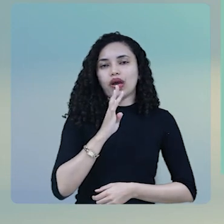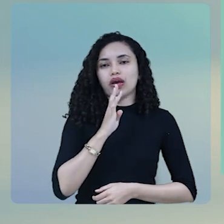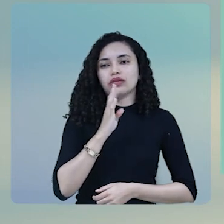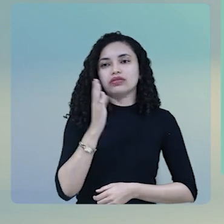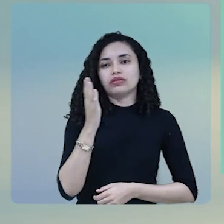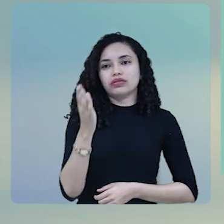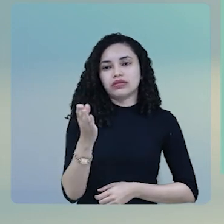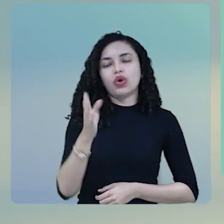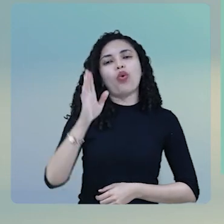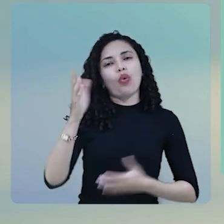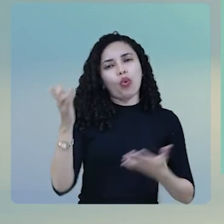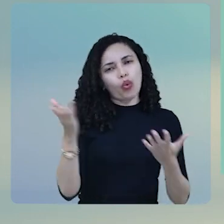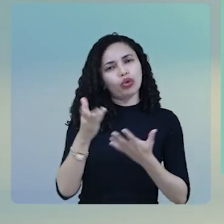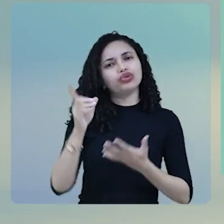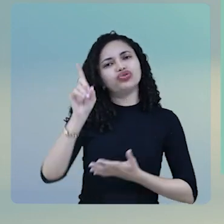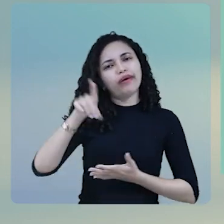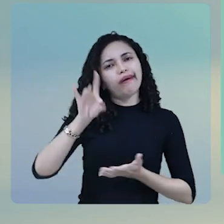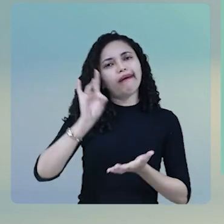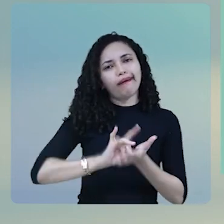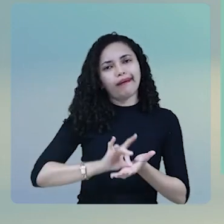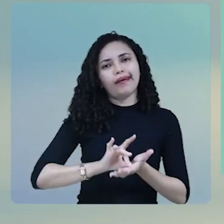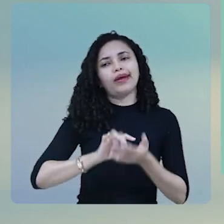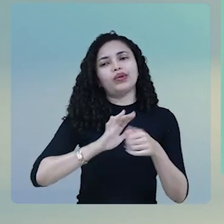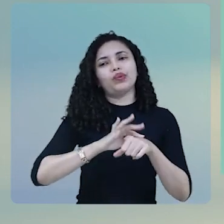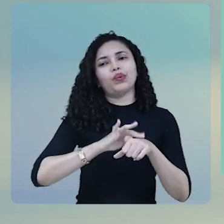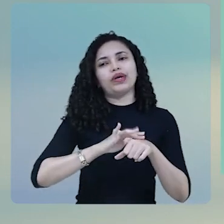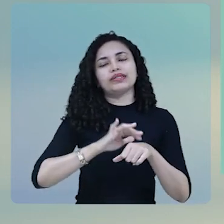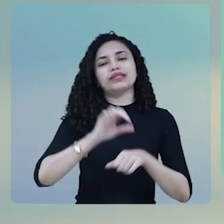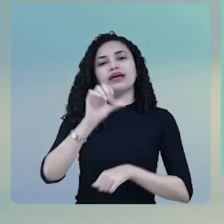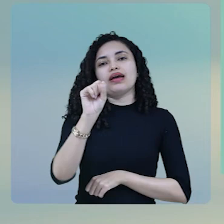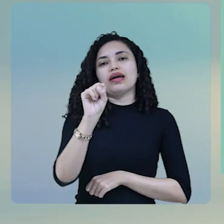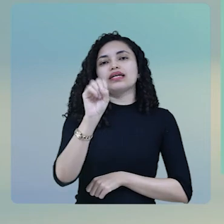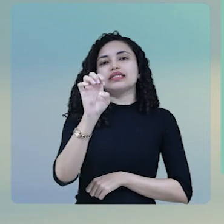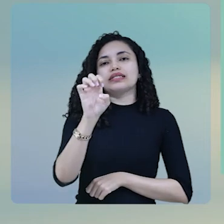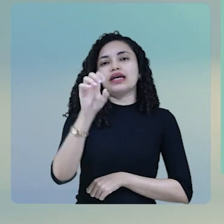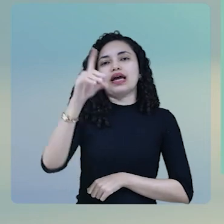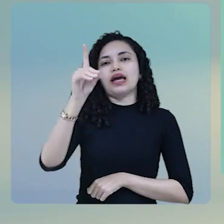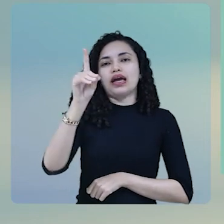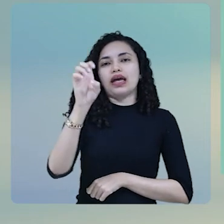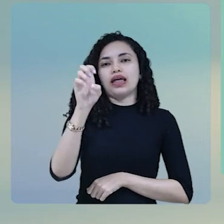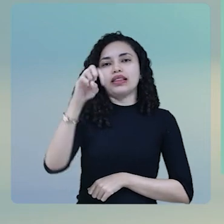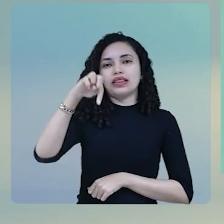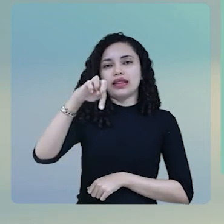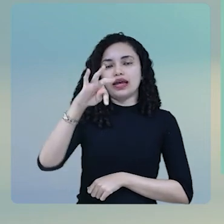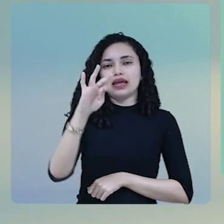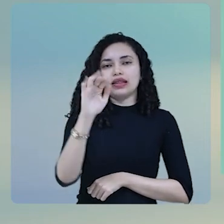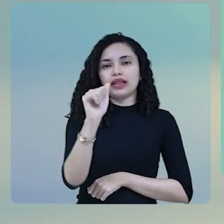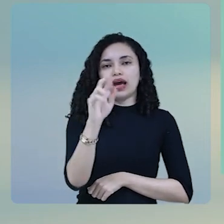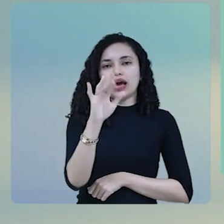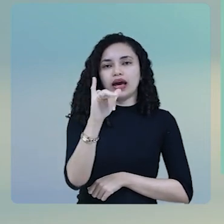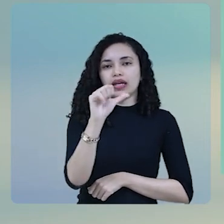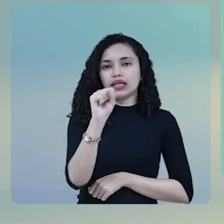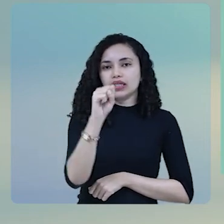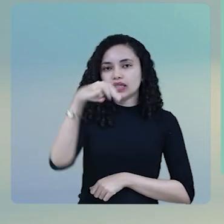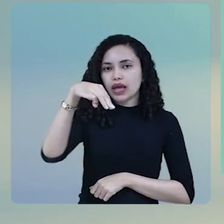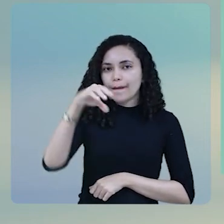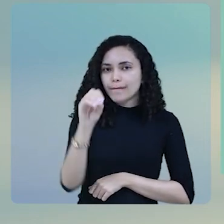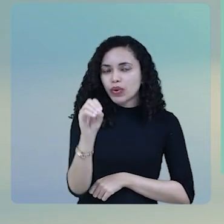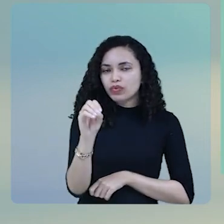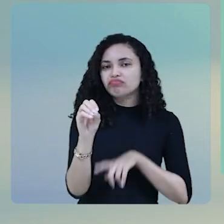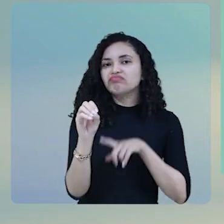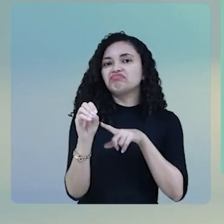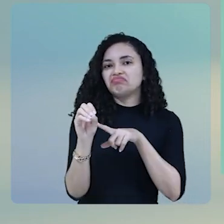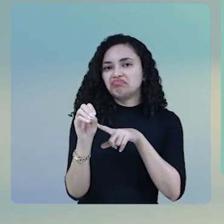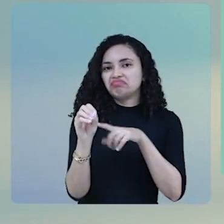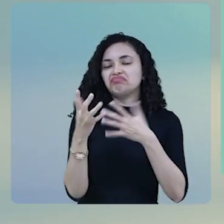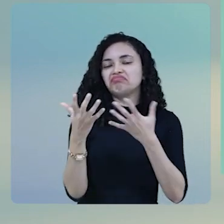transmissíveis mais conhecidas e que hoje é considerada doença pela Organização Mundial da Saúde é o sedentarismo.